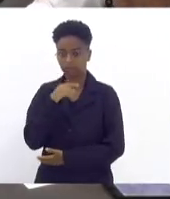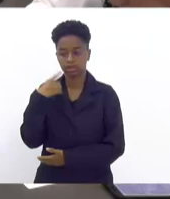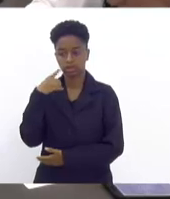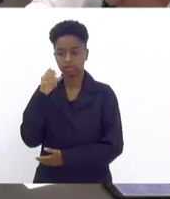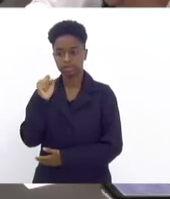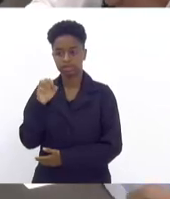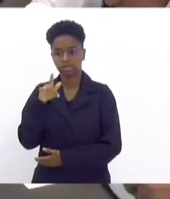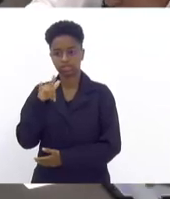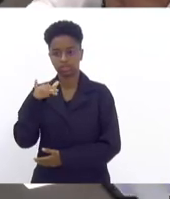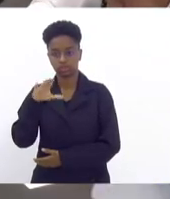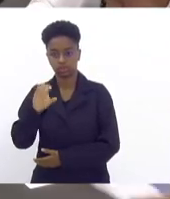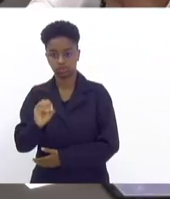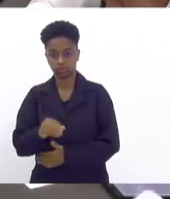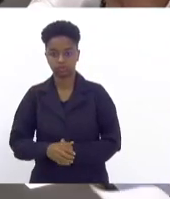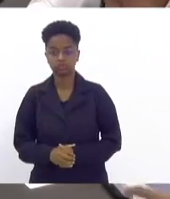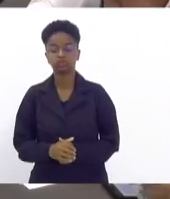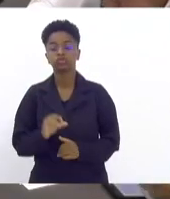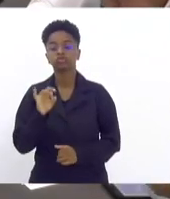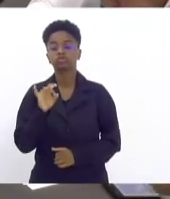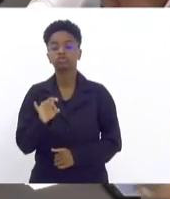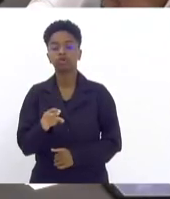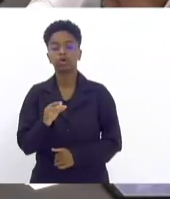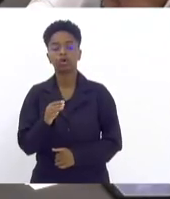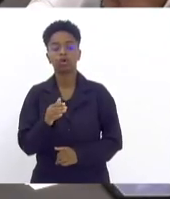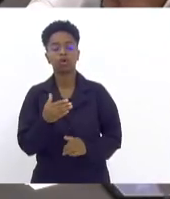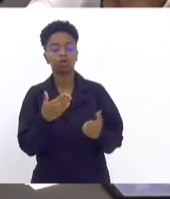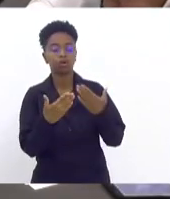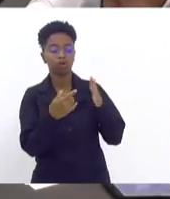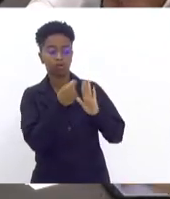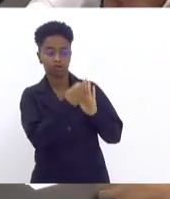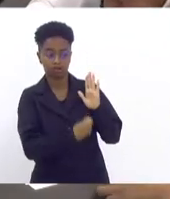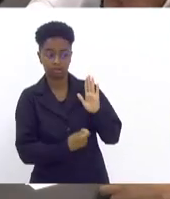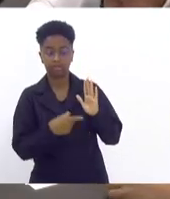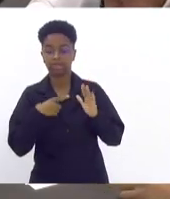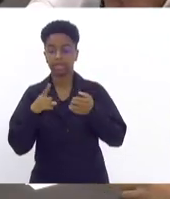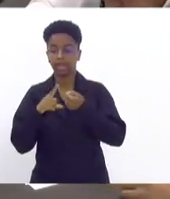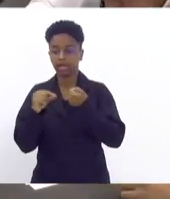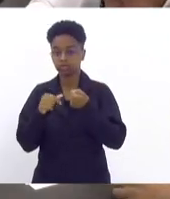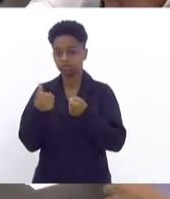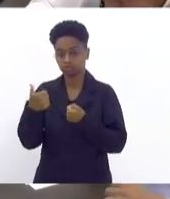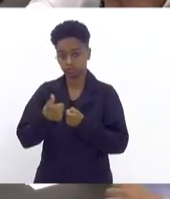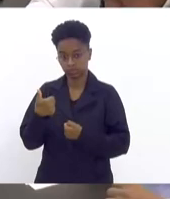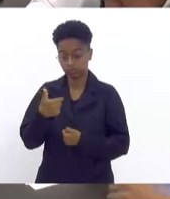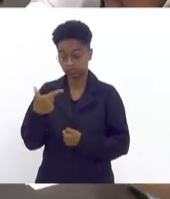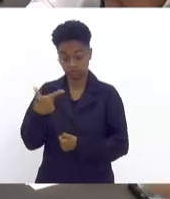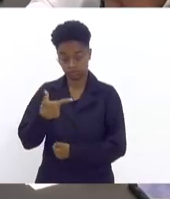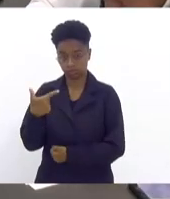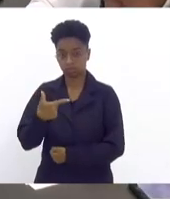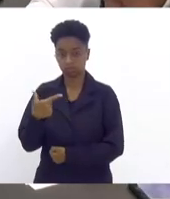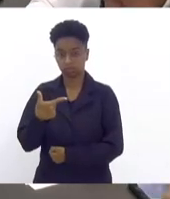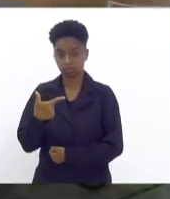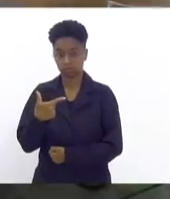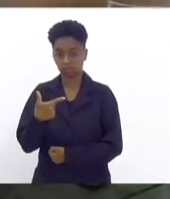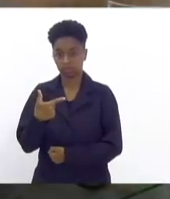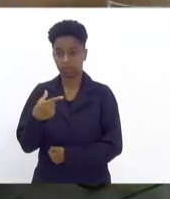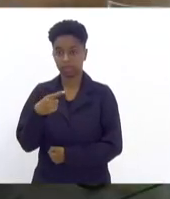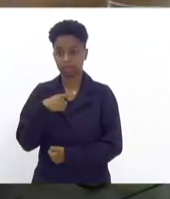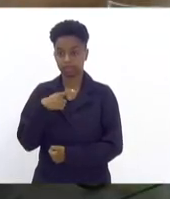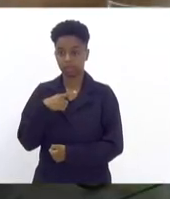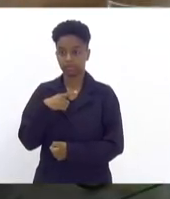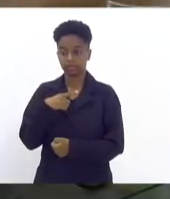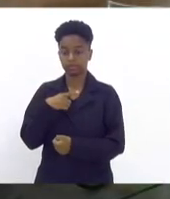Serginho. Só para me dirigir ao relator, o artigo 2º, que pese o artigo 1º do